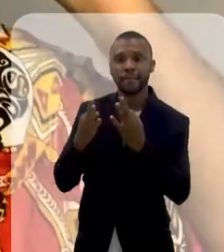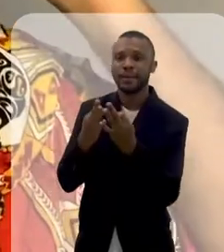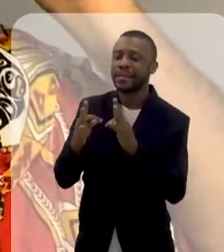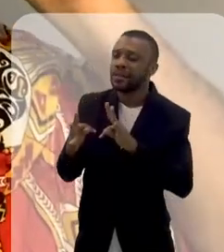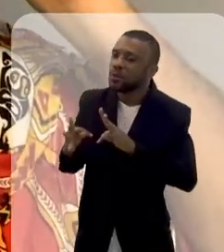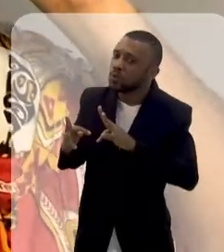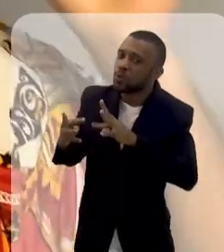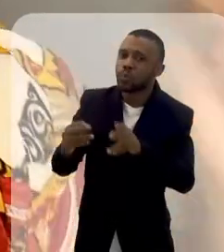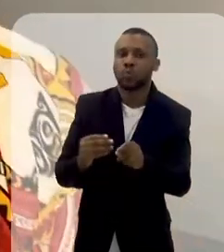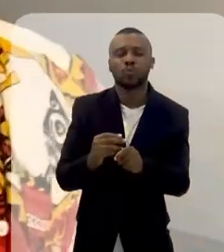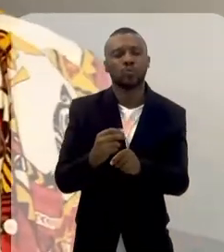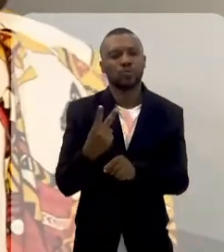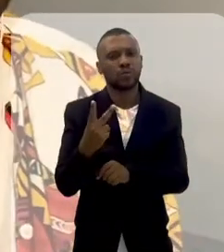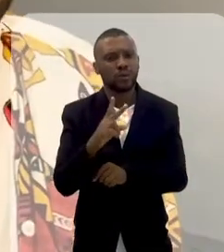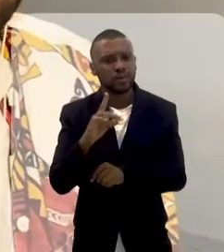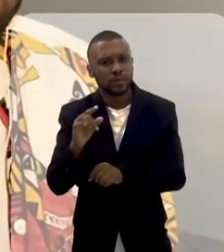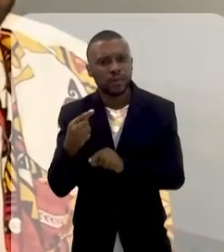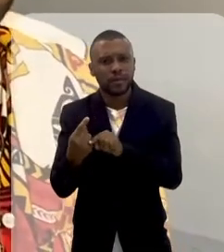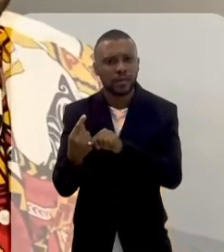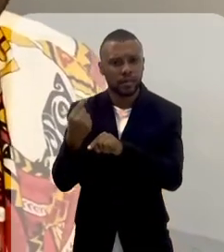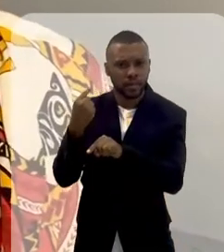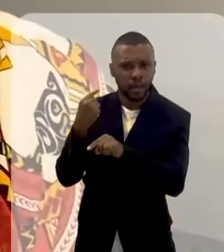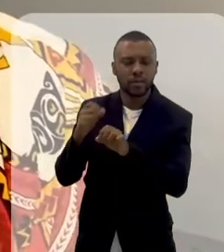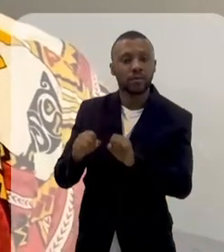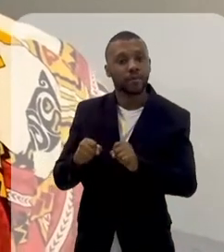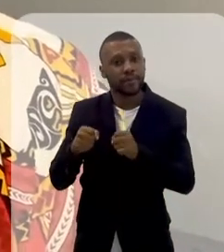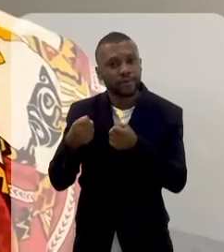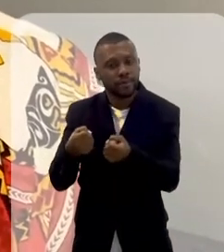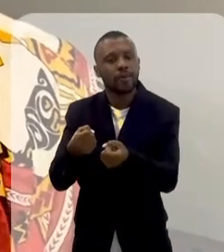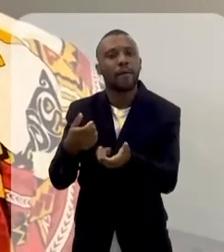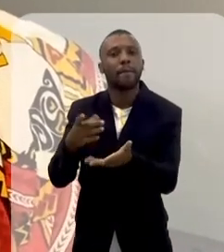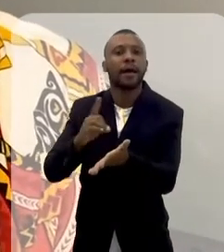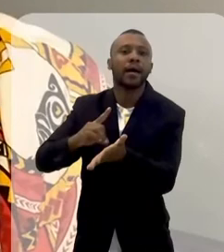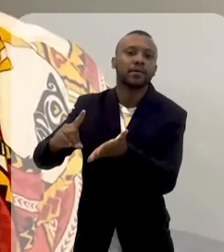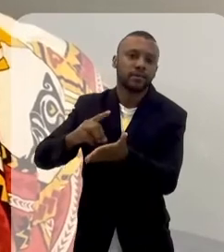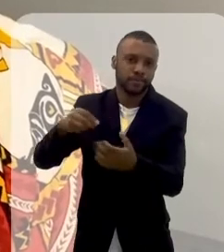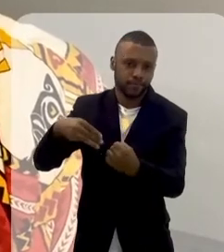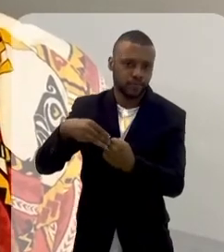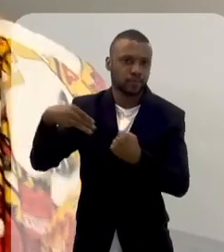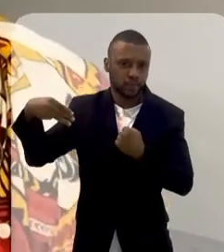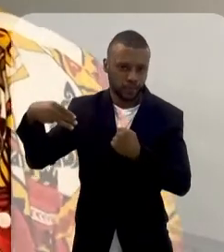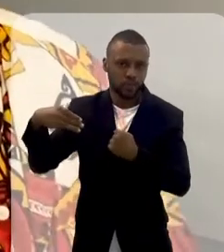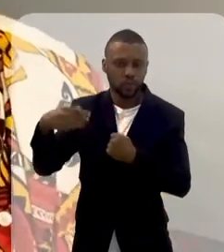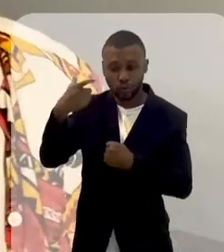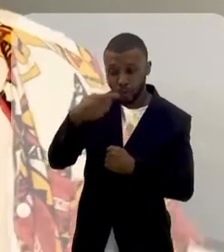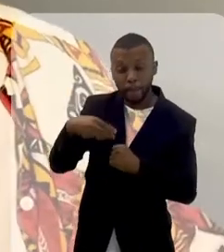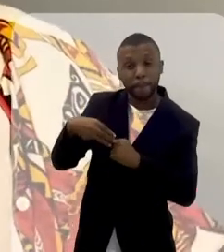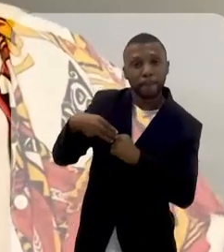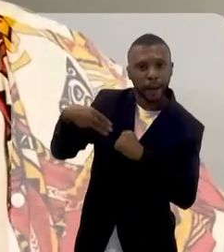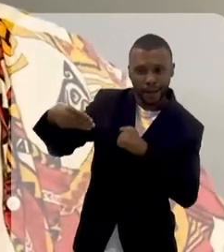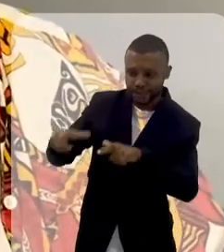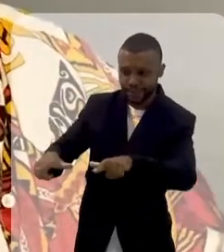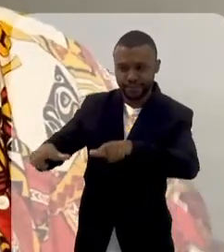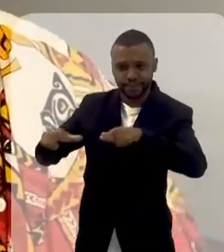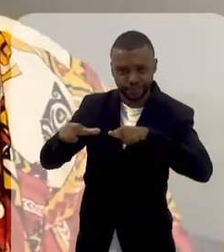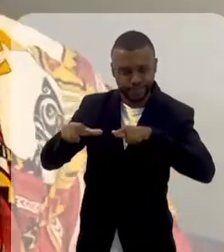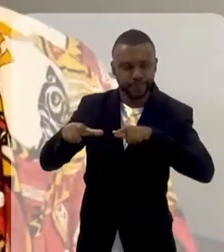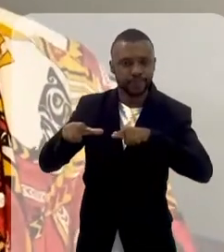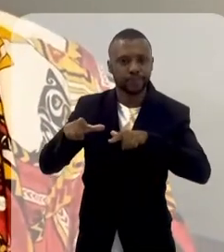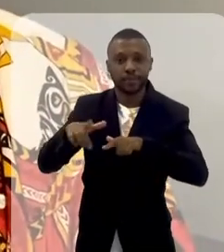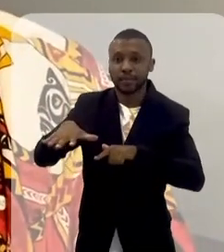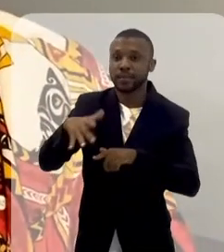minha família é meu tudo. Minha família é meu tudo. Há 2 dias atrás eu defendi minha dissertação de mestrado, agora sou mestre em artes